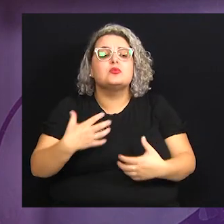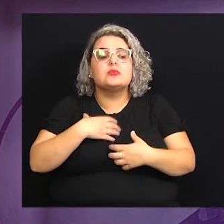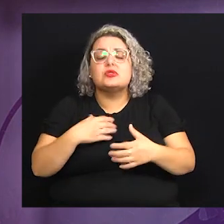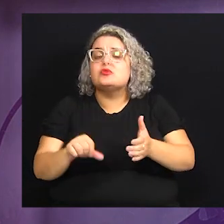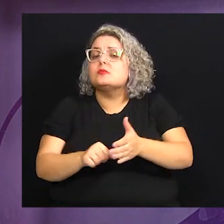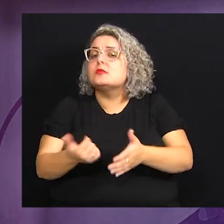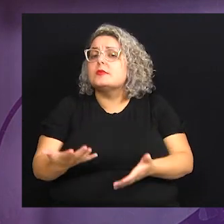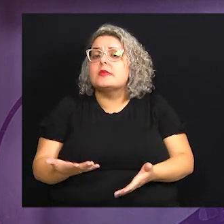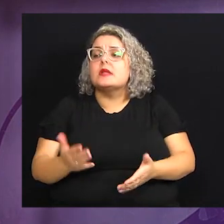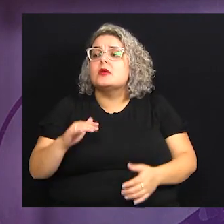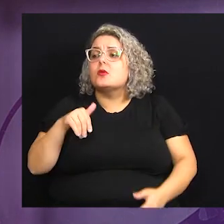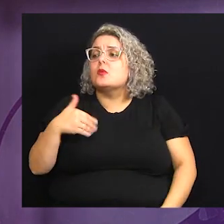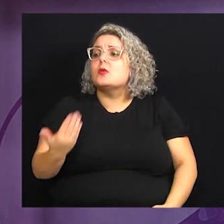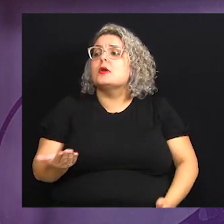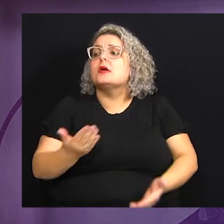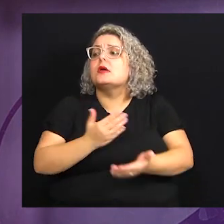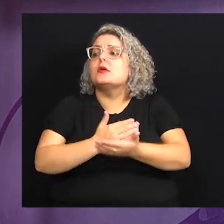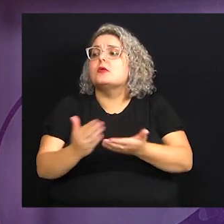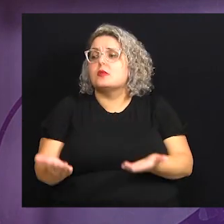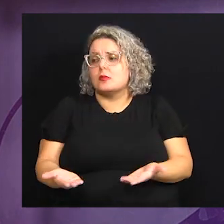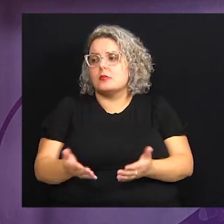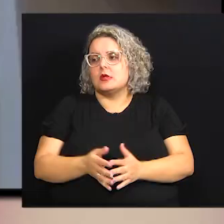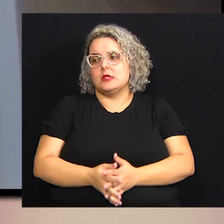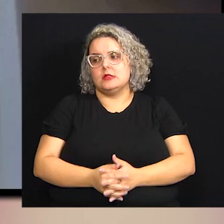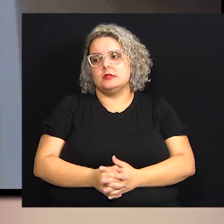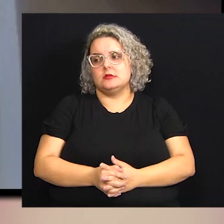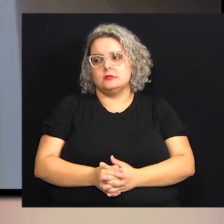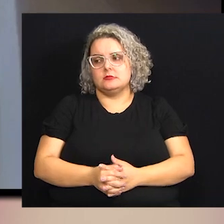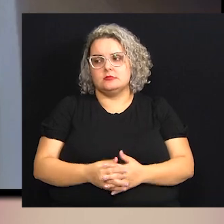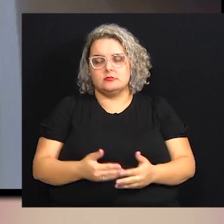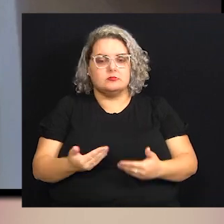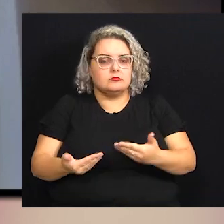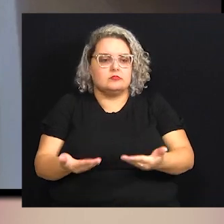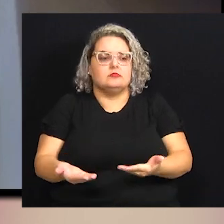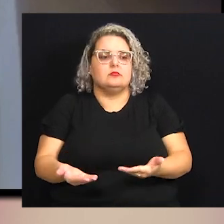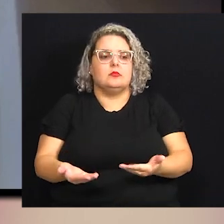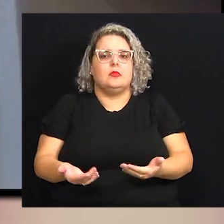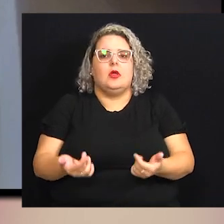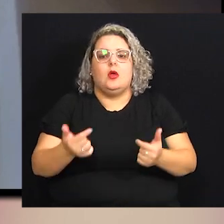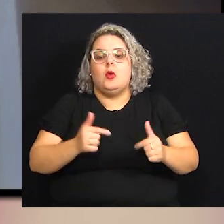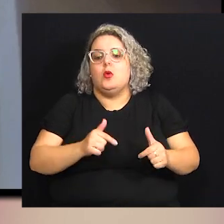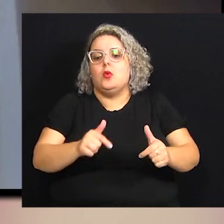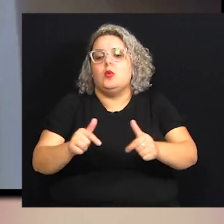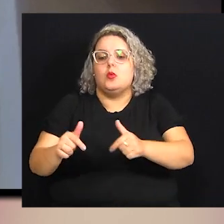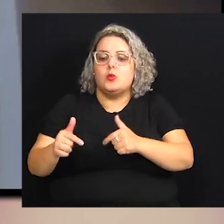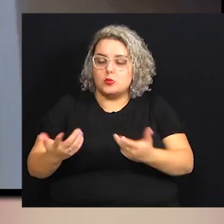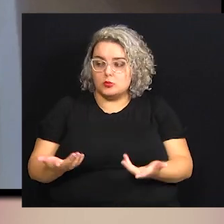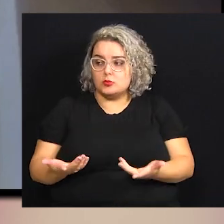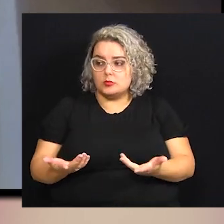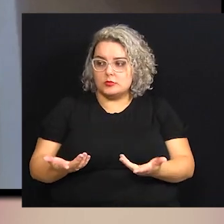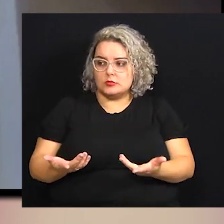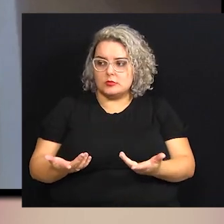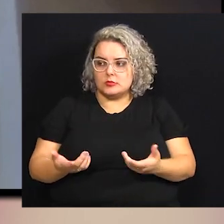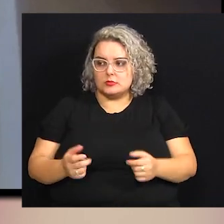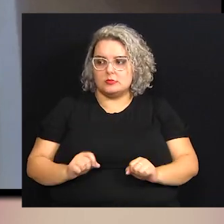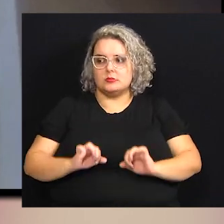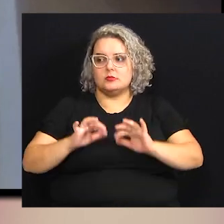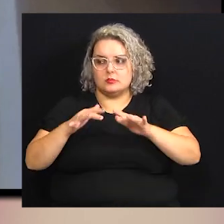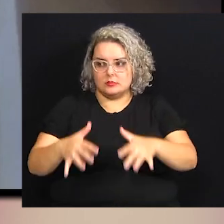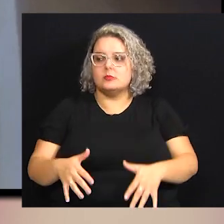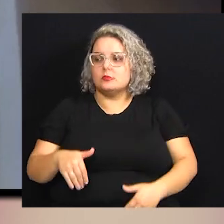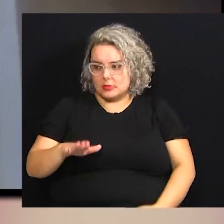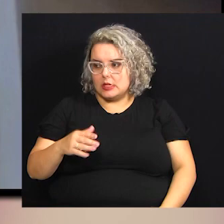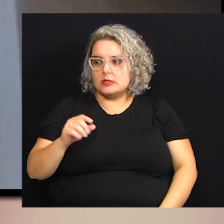começa a sentir primeiro, quando ela começa a se manifestar aí? Em relação onde que ela vai se